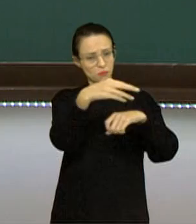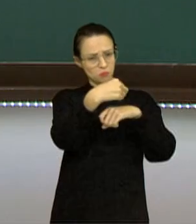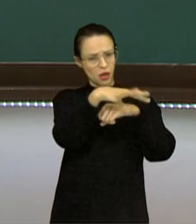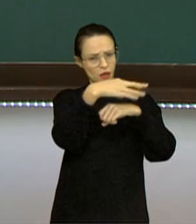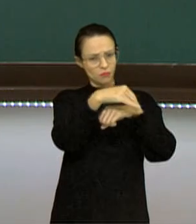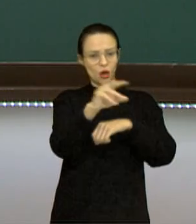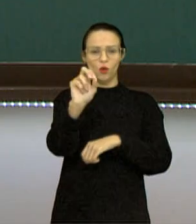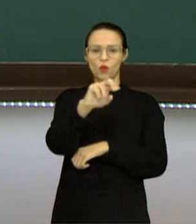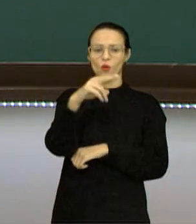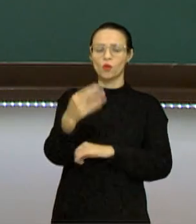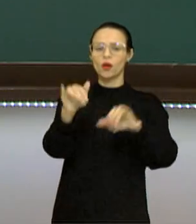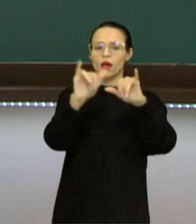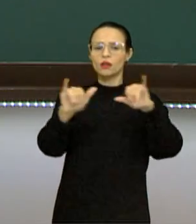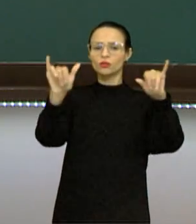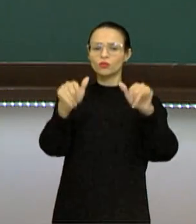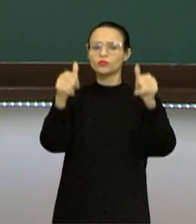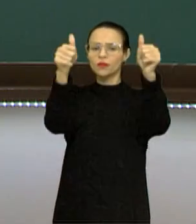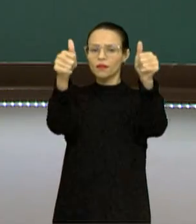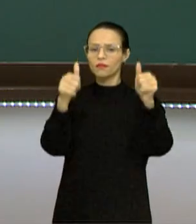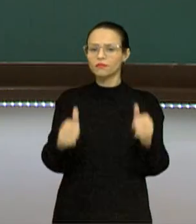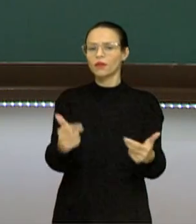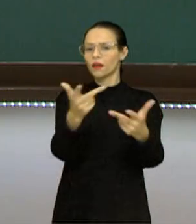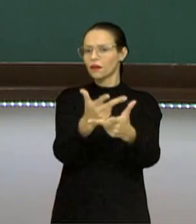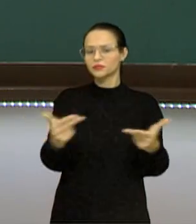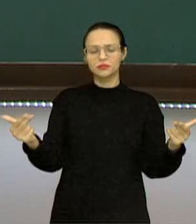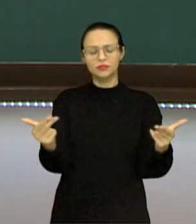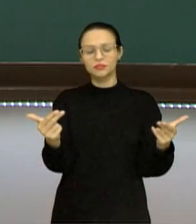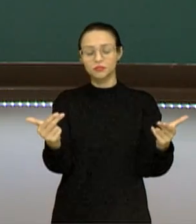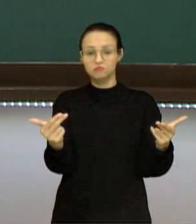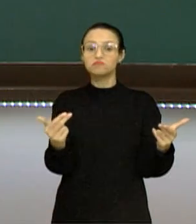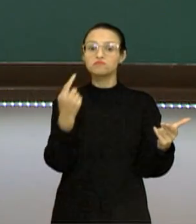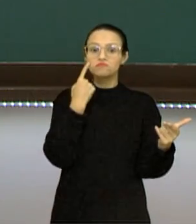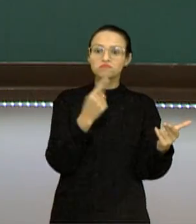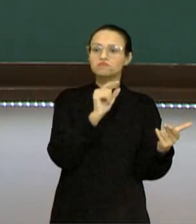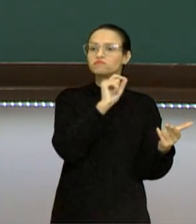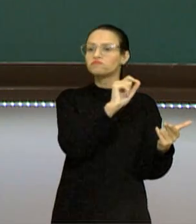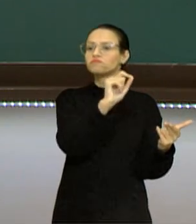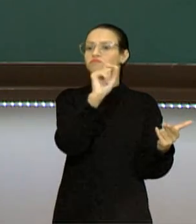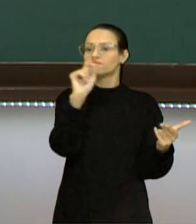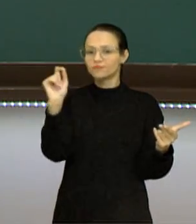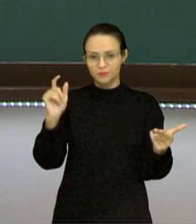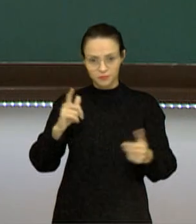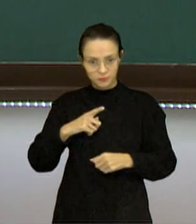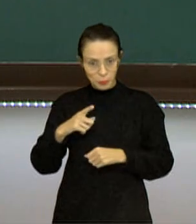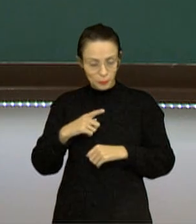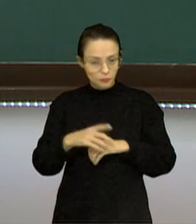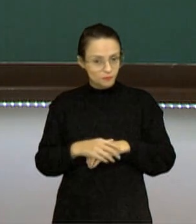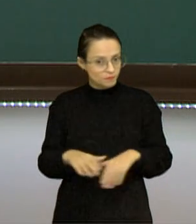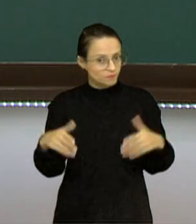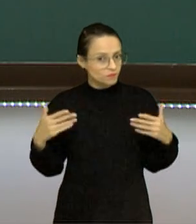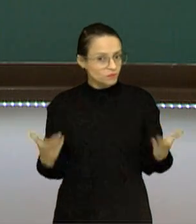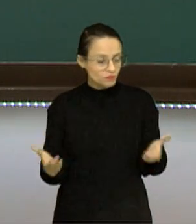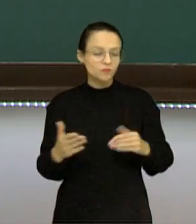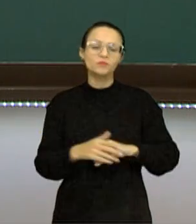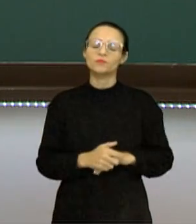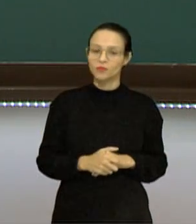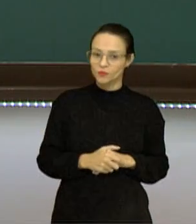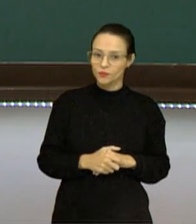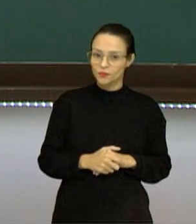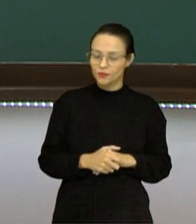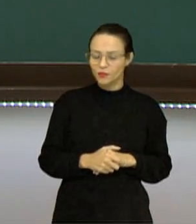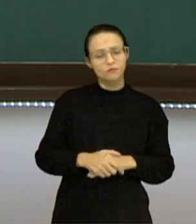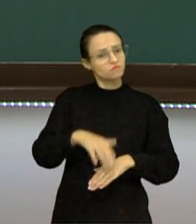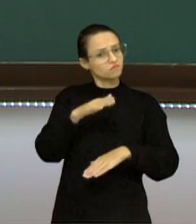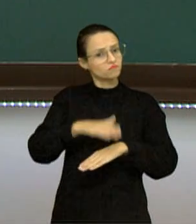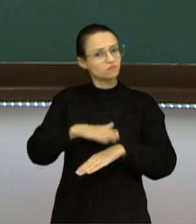de anúncios, cartazes, posters que encontramos no nosso dia a dia. Então, fica a